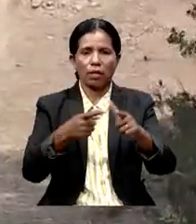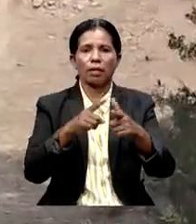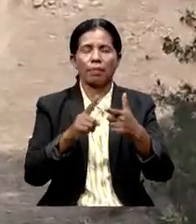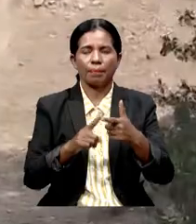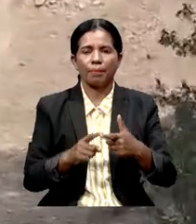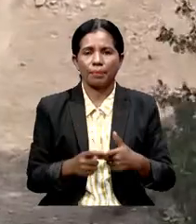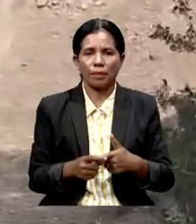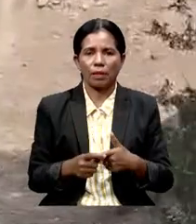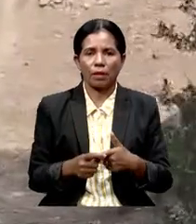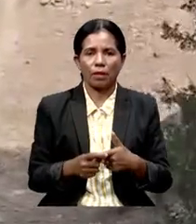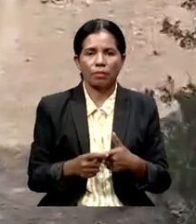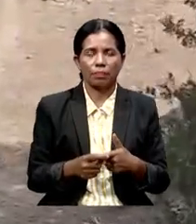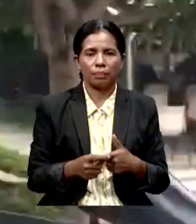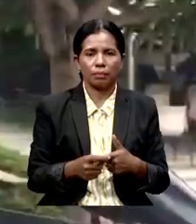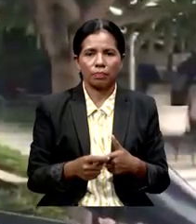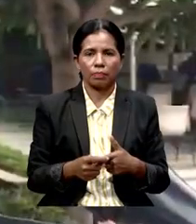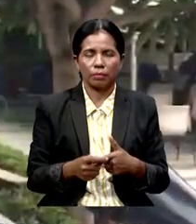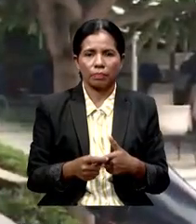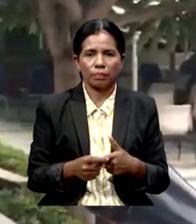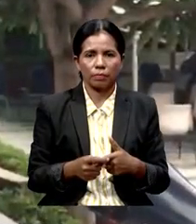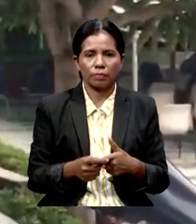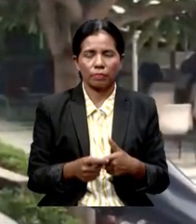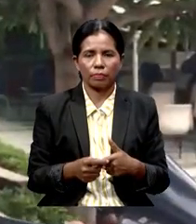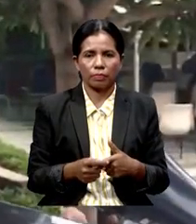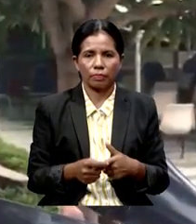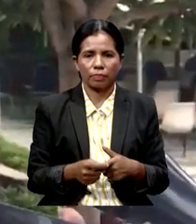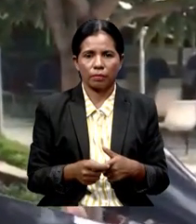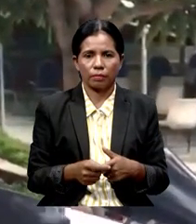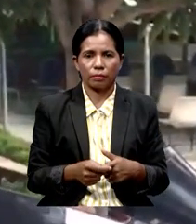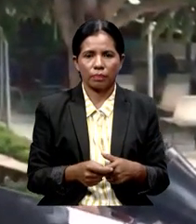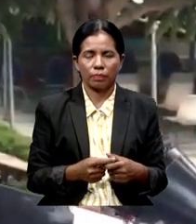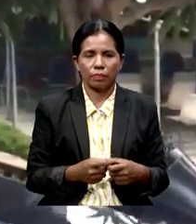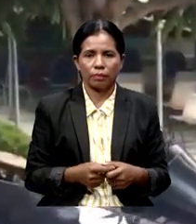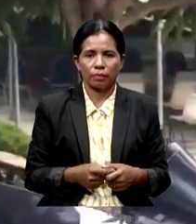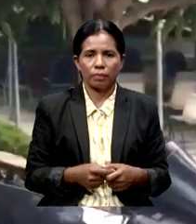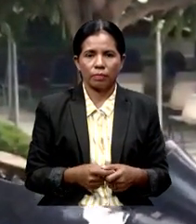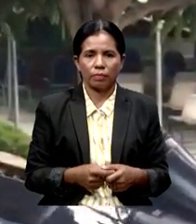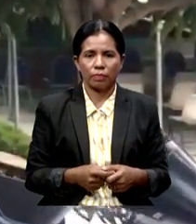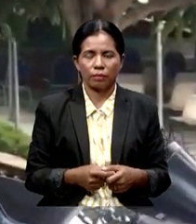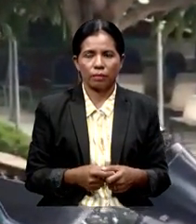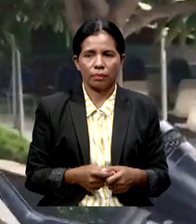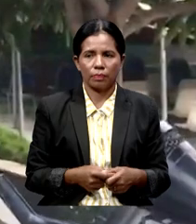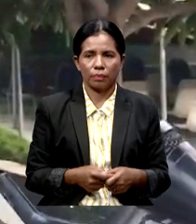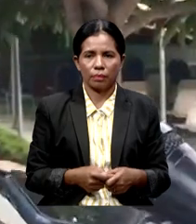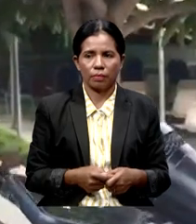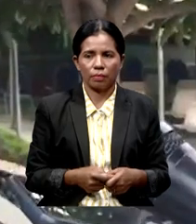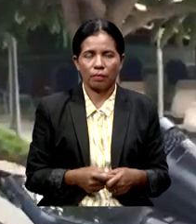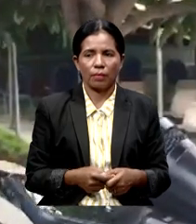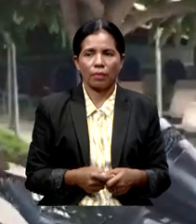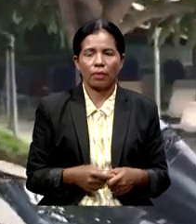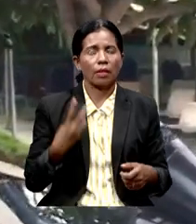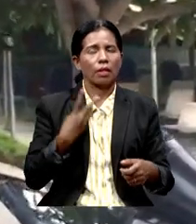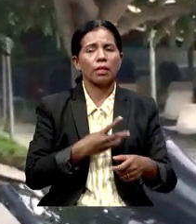ko tu aktif dari rene am si continue fale apa ko bai rua atuna ambil ko fale resulta rene beka box kita konta